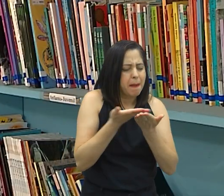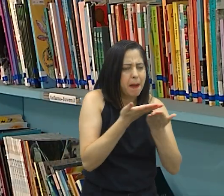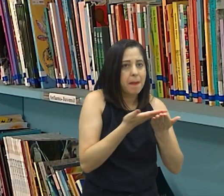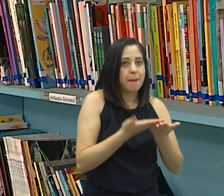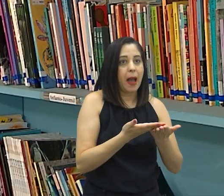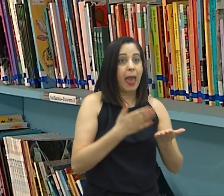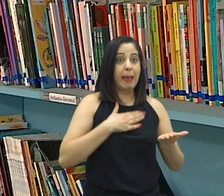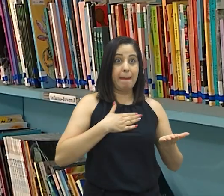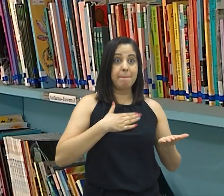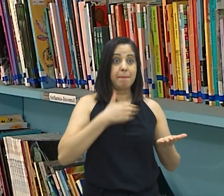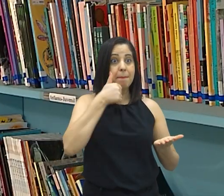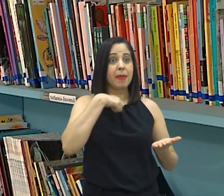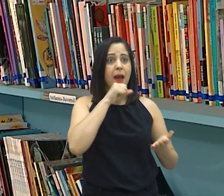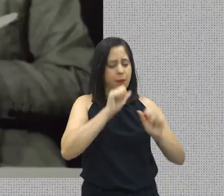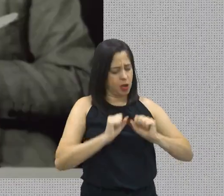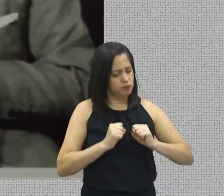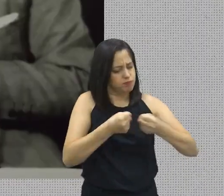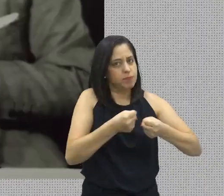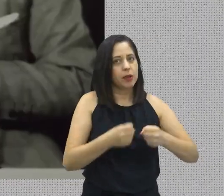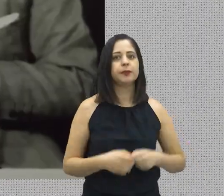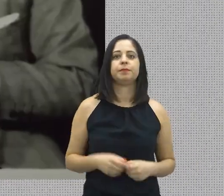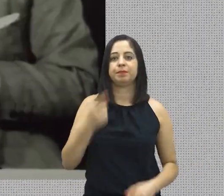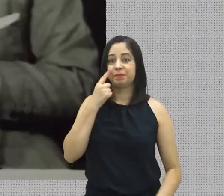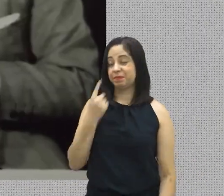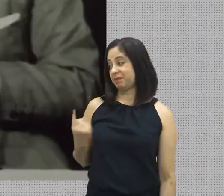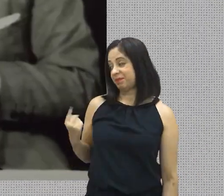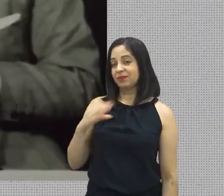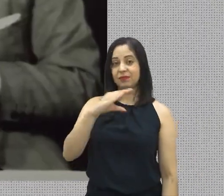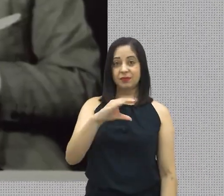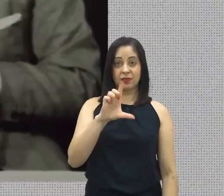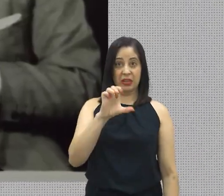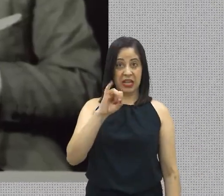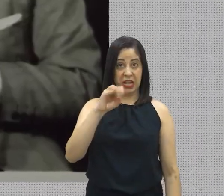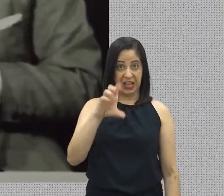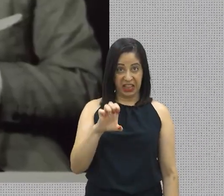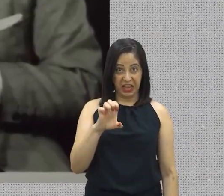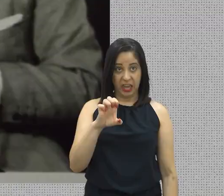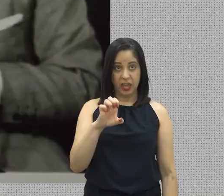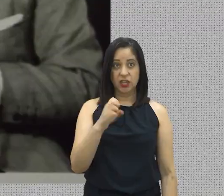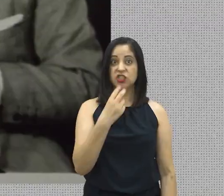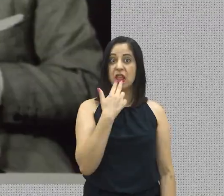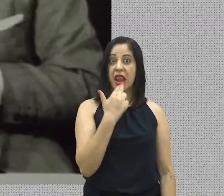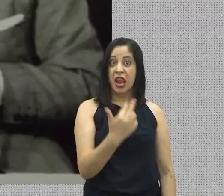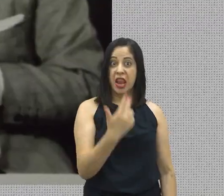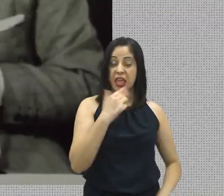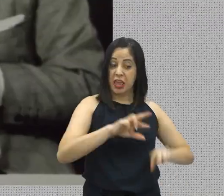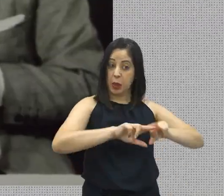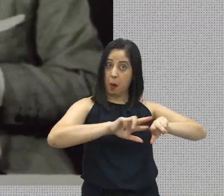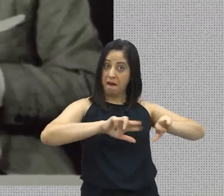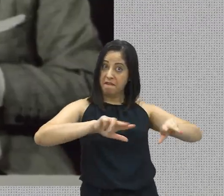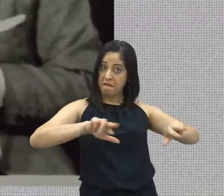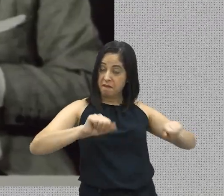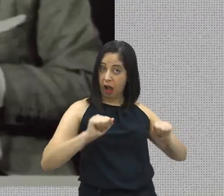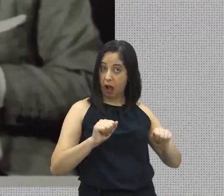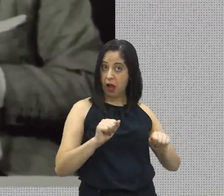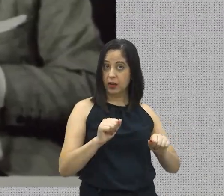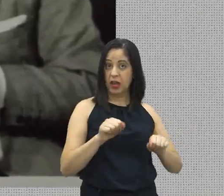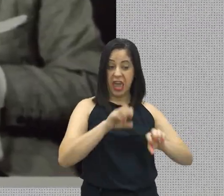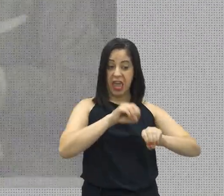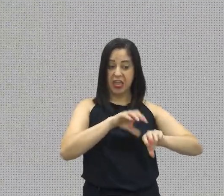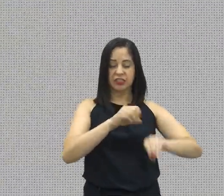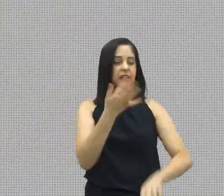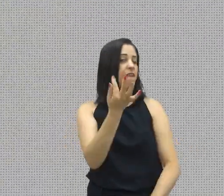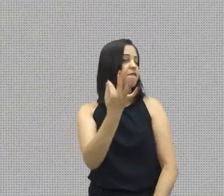como professora, amando essa profissão, né? Estudiosa, Cleide falava vários idiomas, inclusive dava aulas de